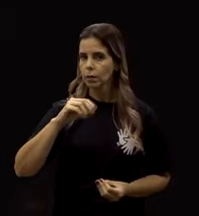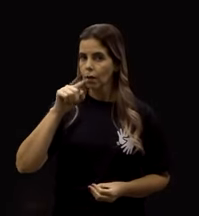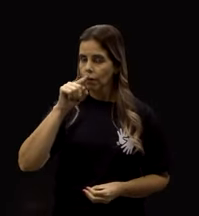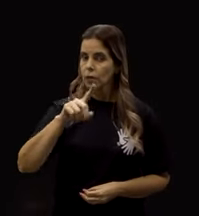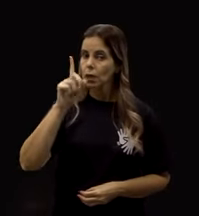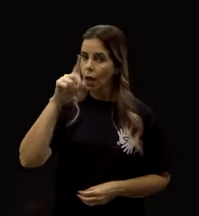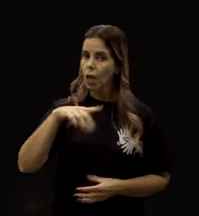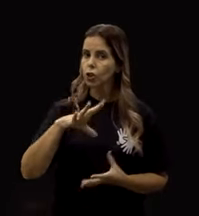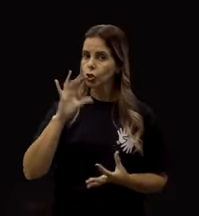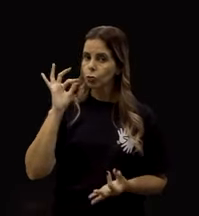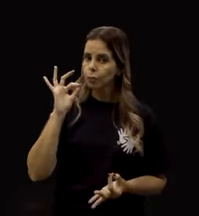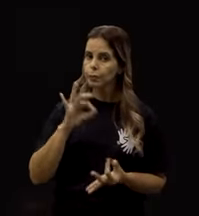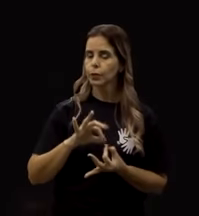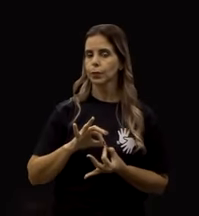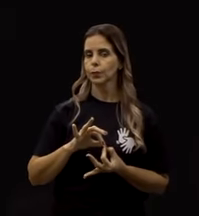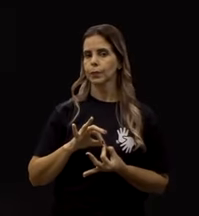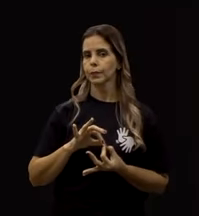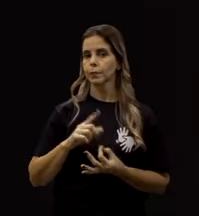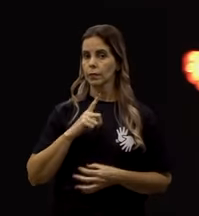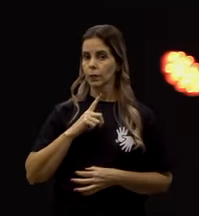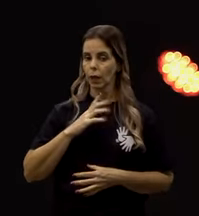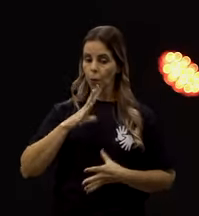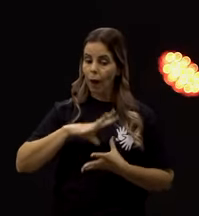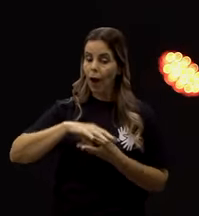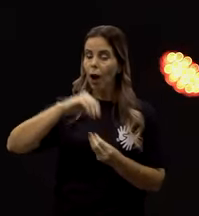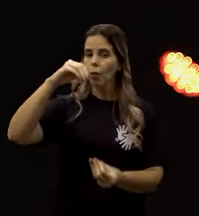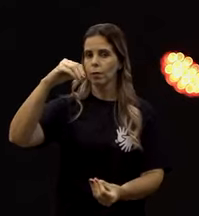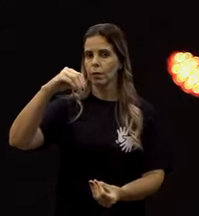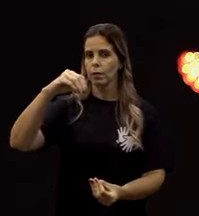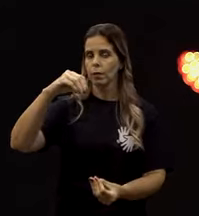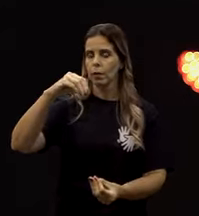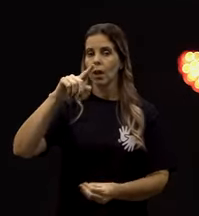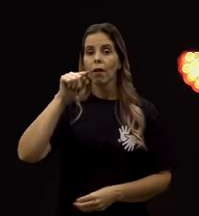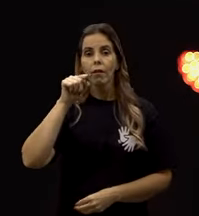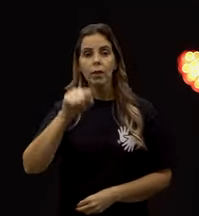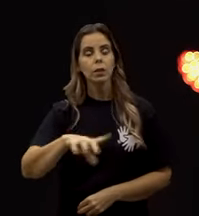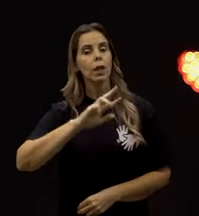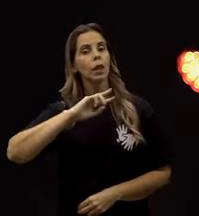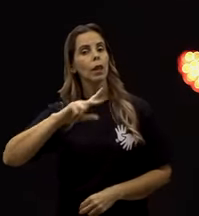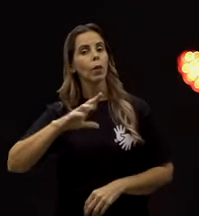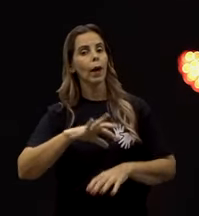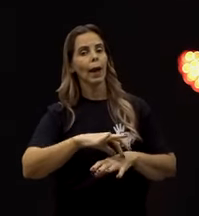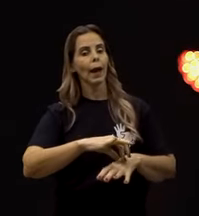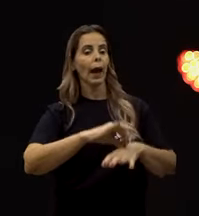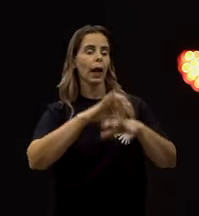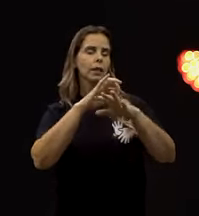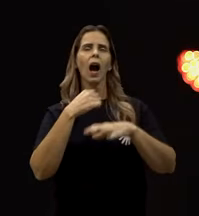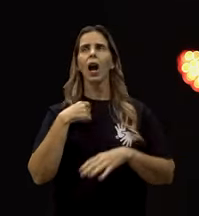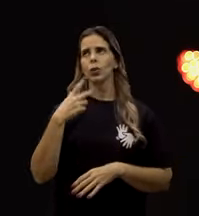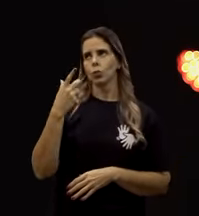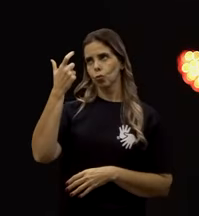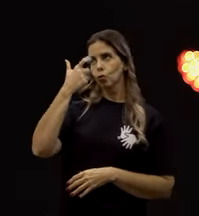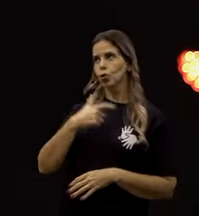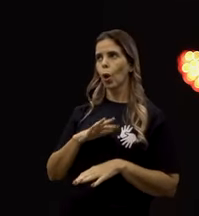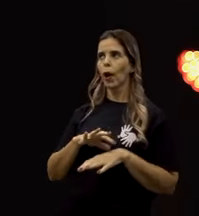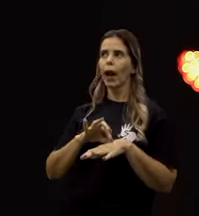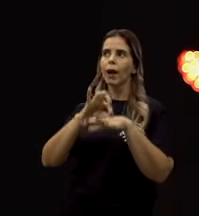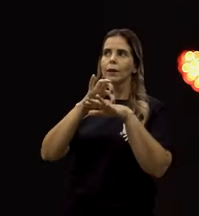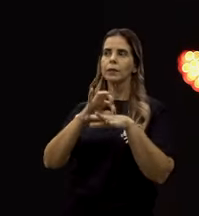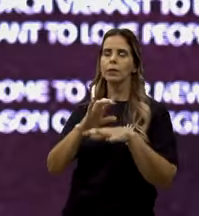espírito tem uma alma você não é carne ai pastor sou carne né Não não você é